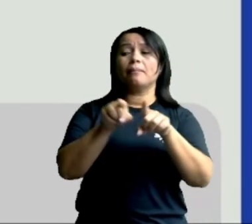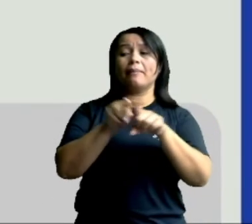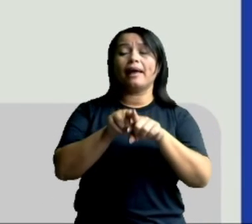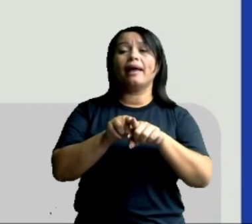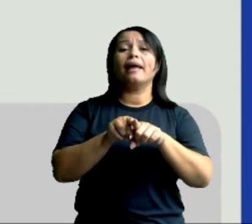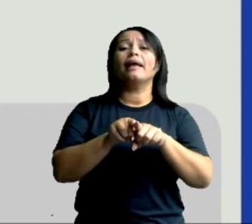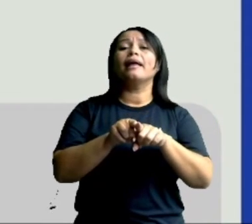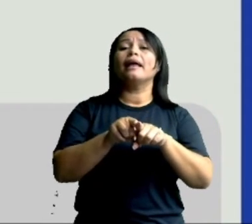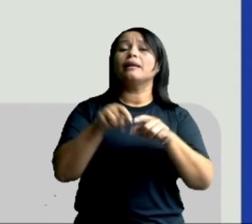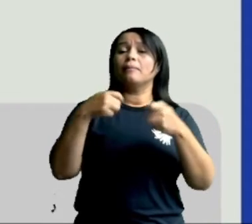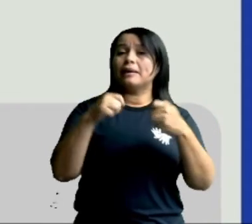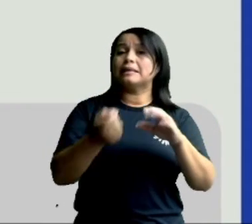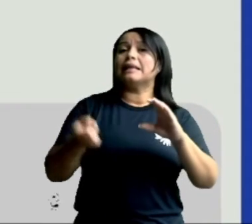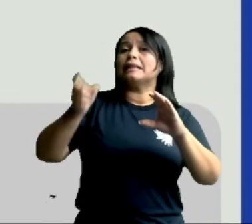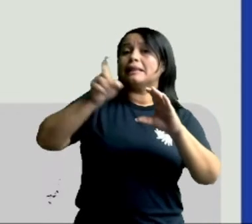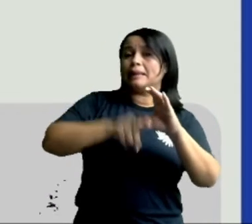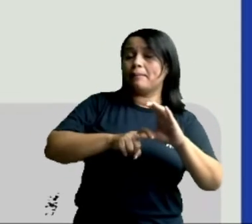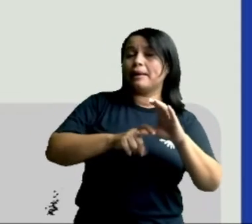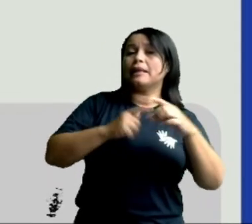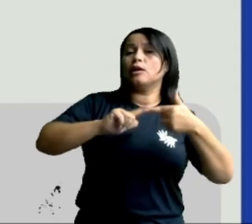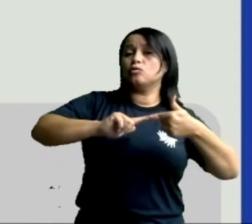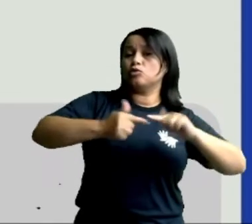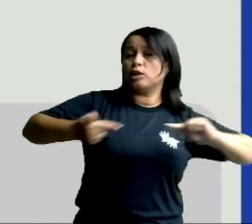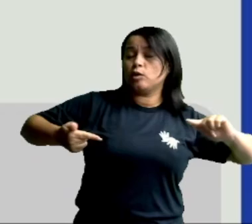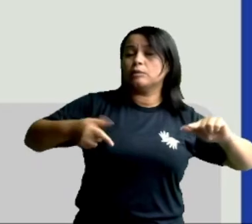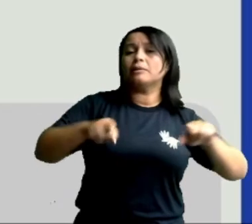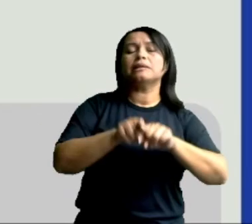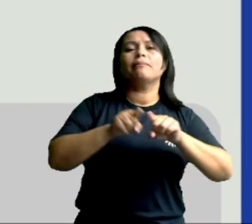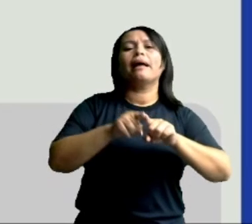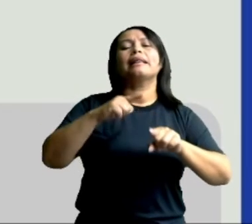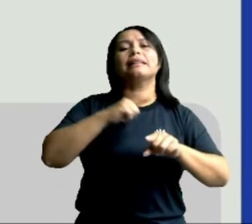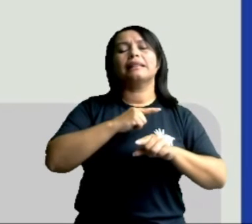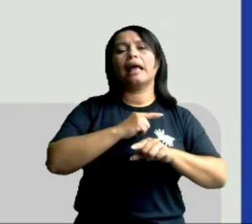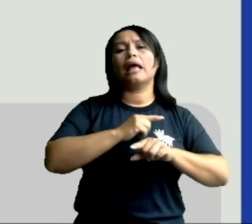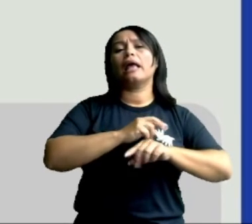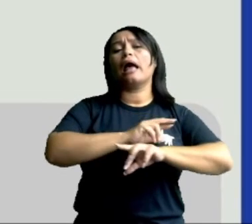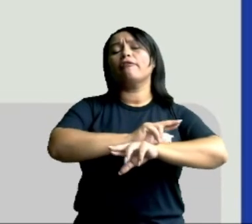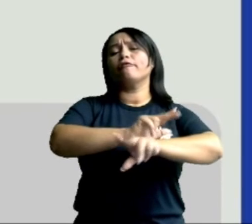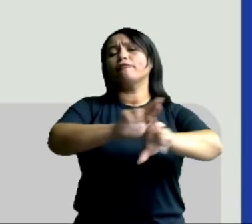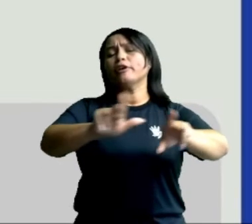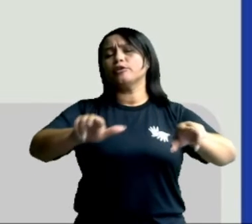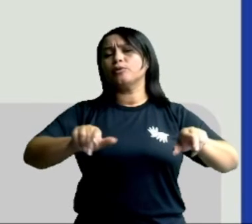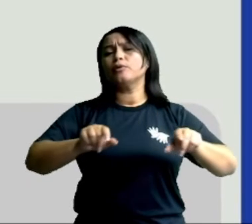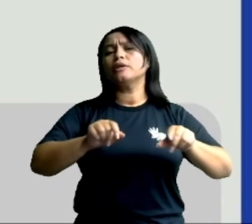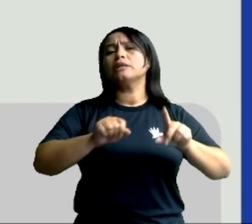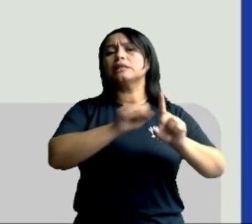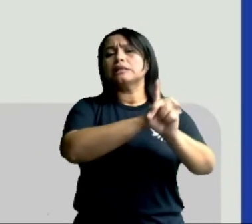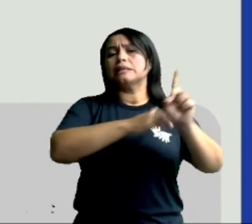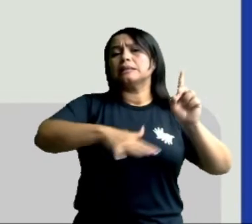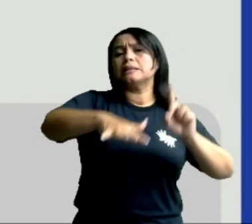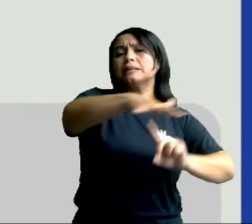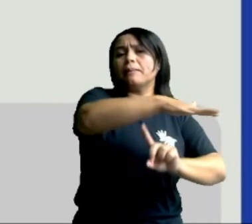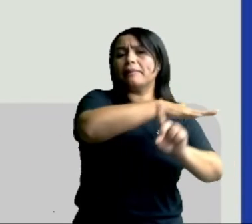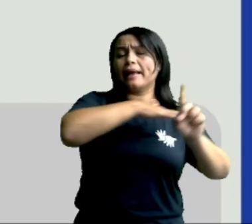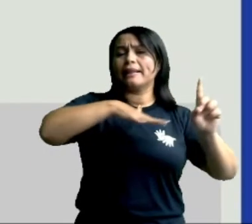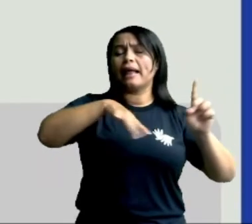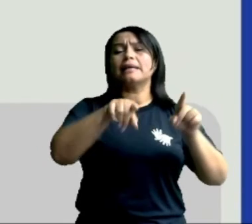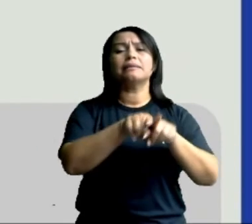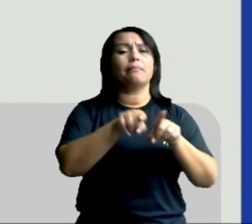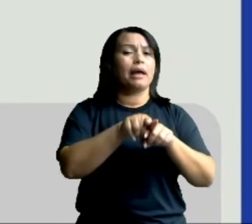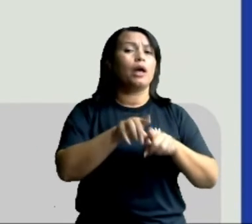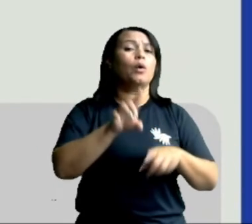depende do genótipo, mas também pode ser influenciado por fatores ambientais, né? Como eu tinha dito para vocês.